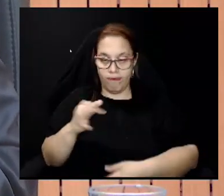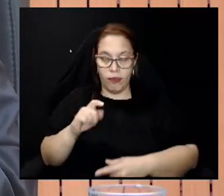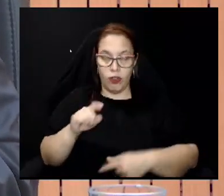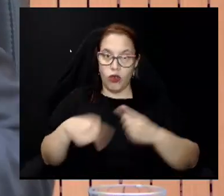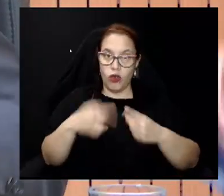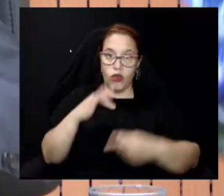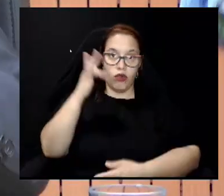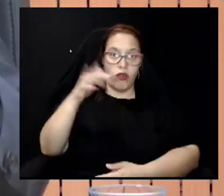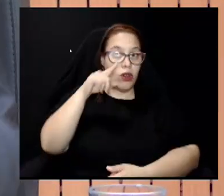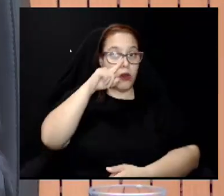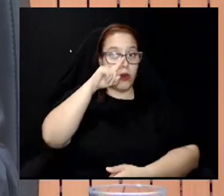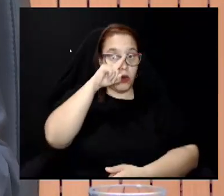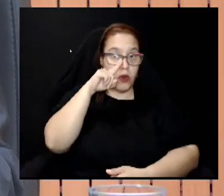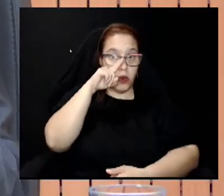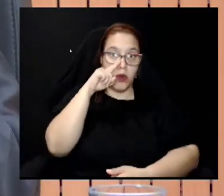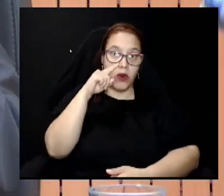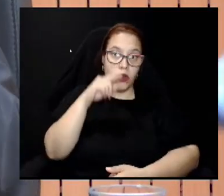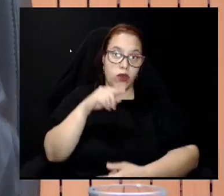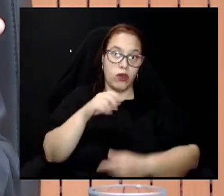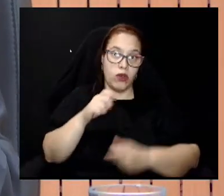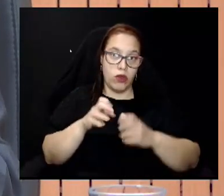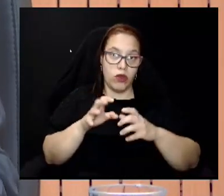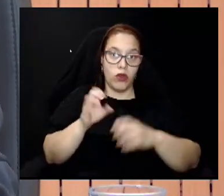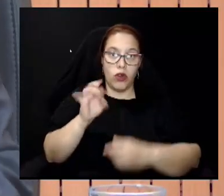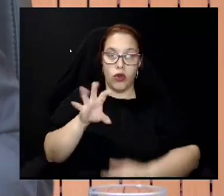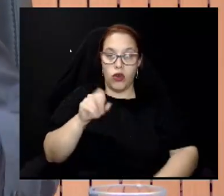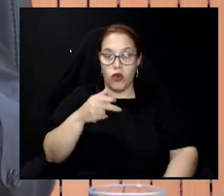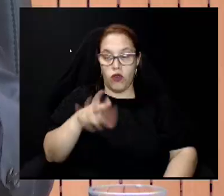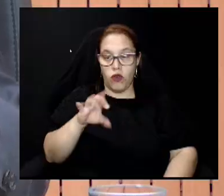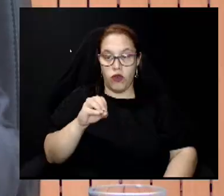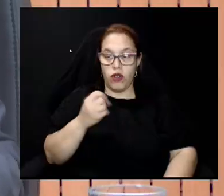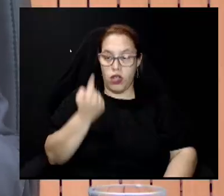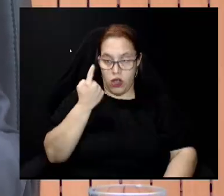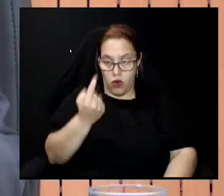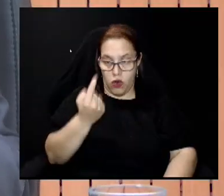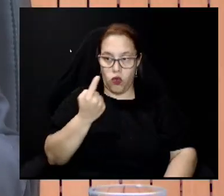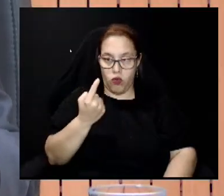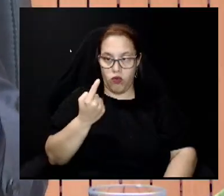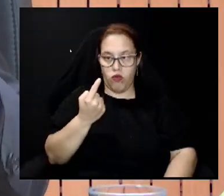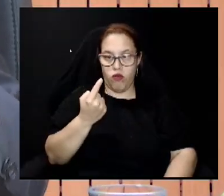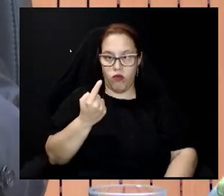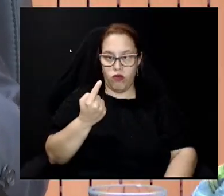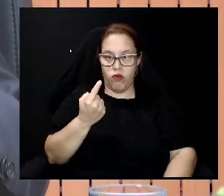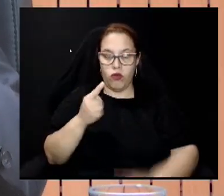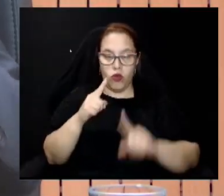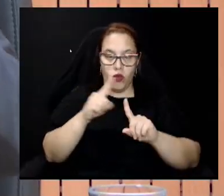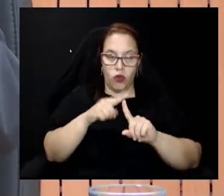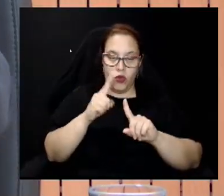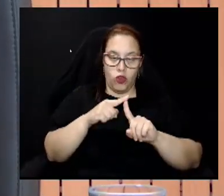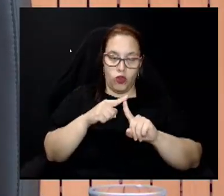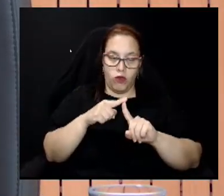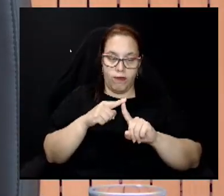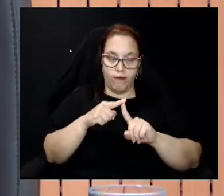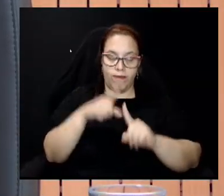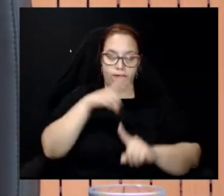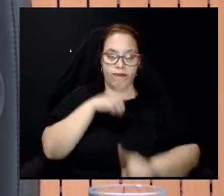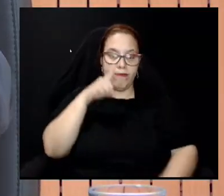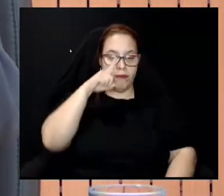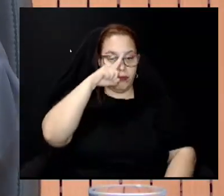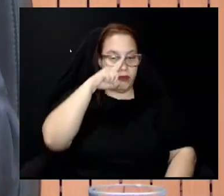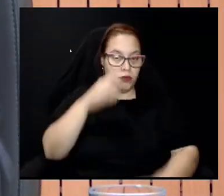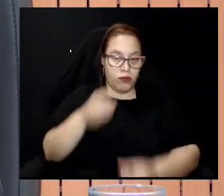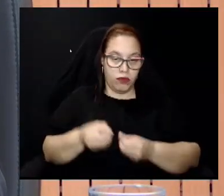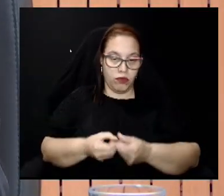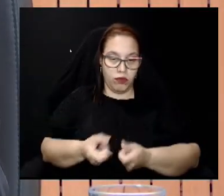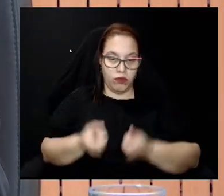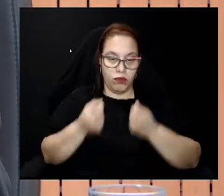que poderia levar isso, claro que não é só a ovulação é um fator. Mas hoje a gente sabe que quem tem risco para câncer de ovário, uma das formas